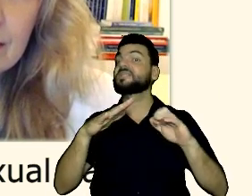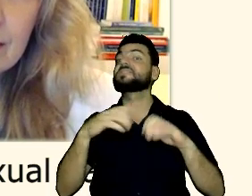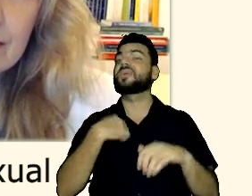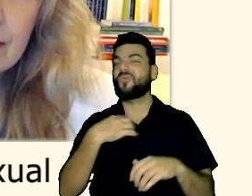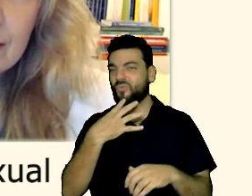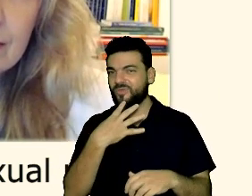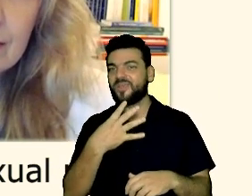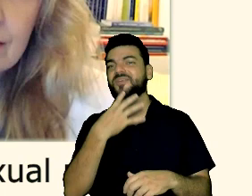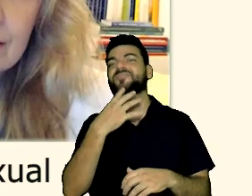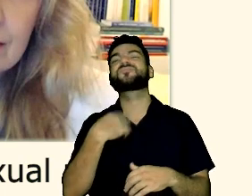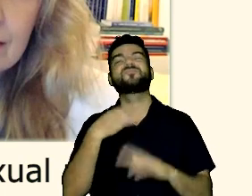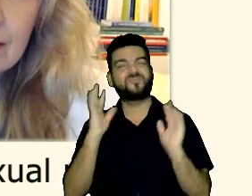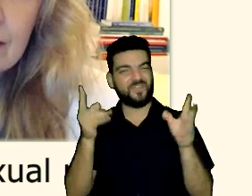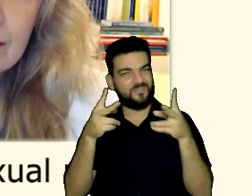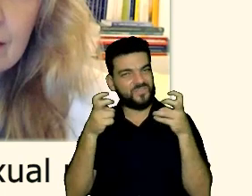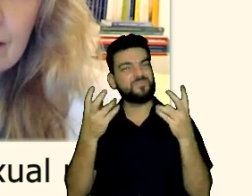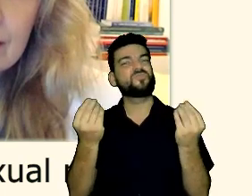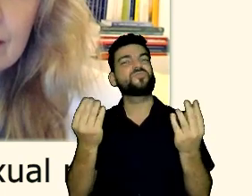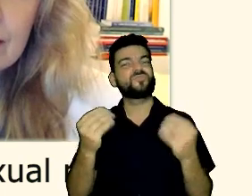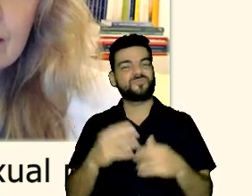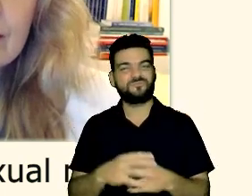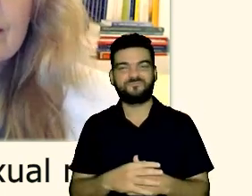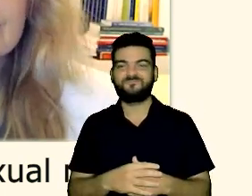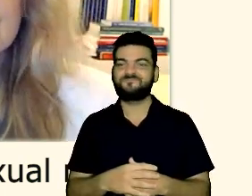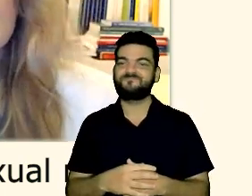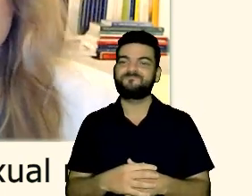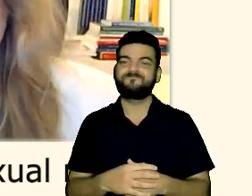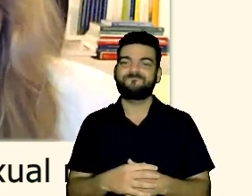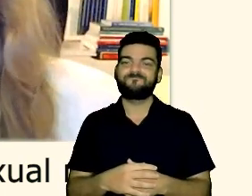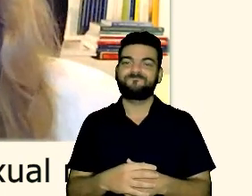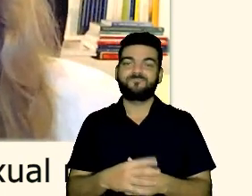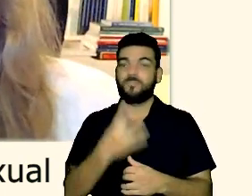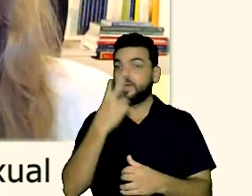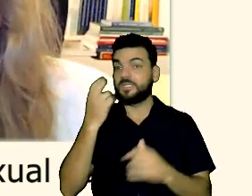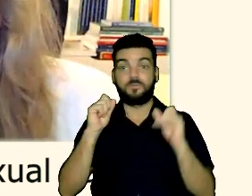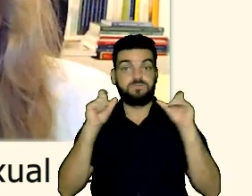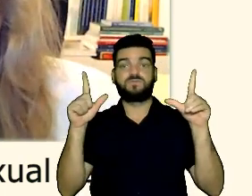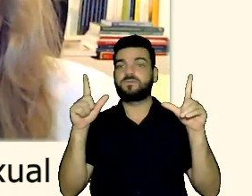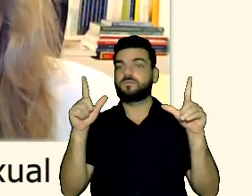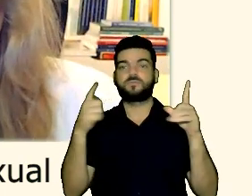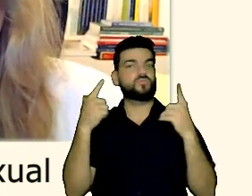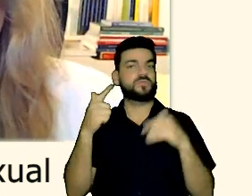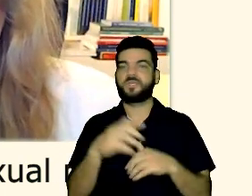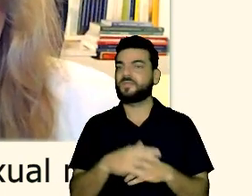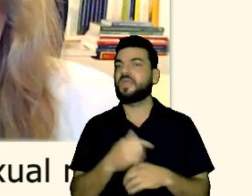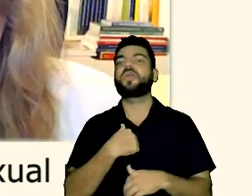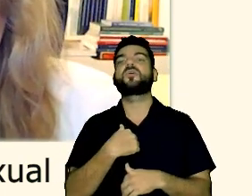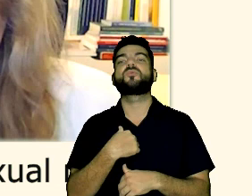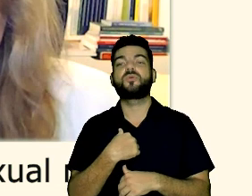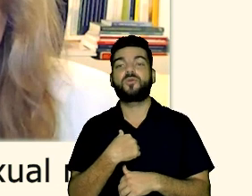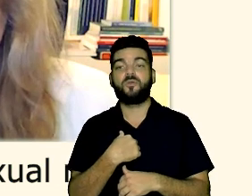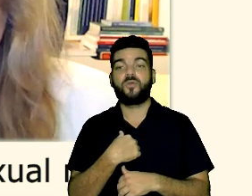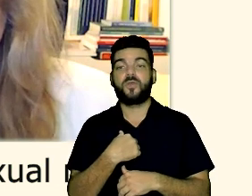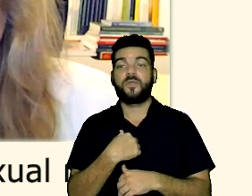mas na prática de consultório, o que eu vejo é que isso não tenho um despertar muito grande. Fico